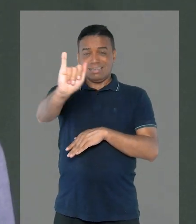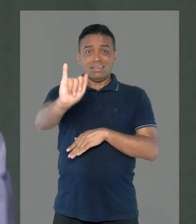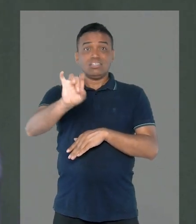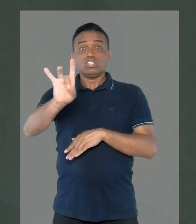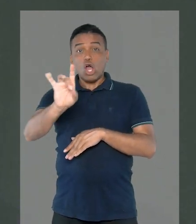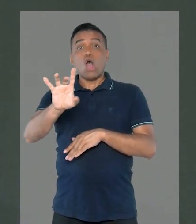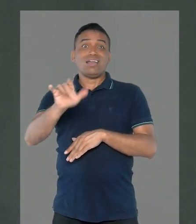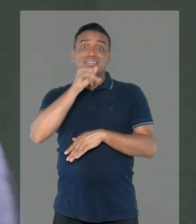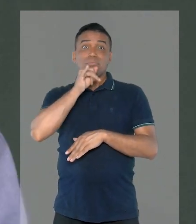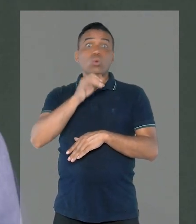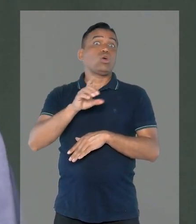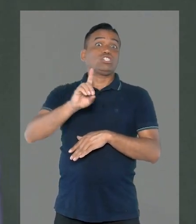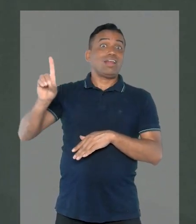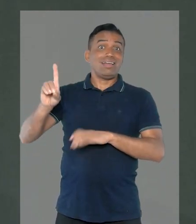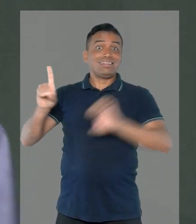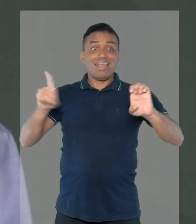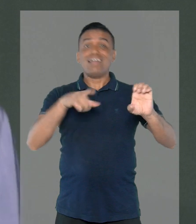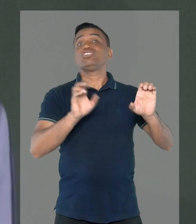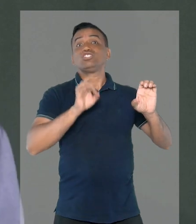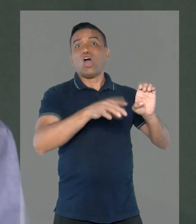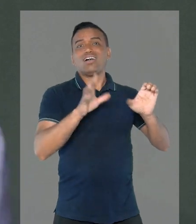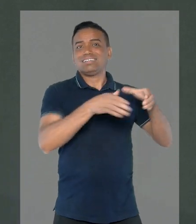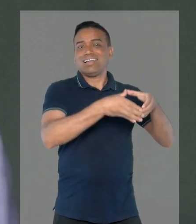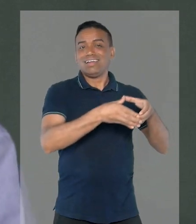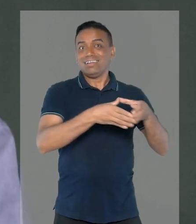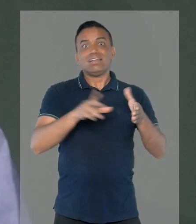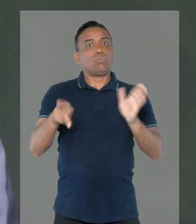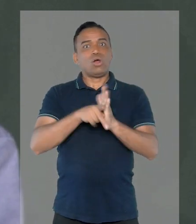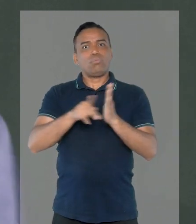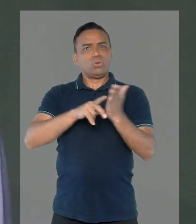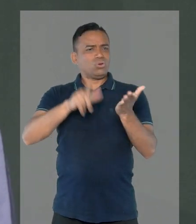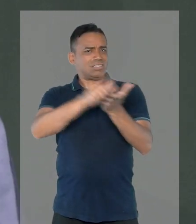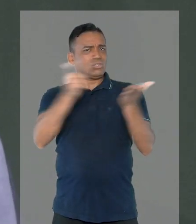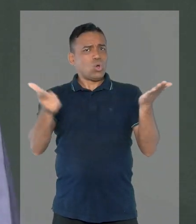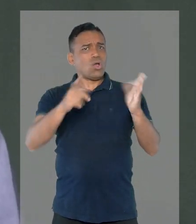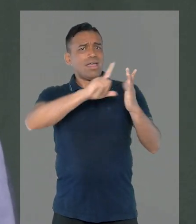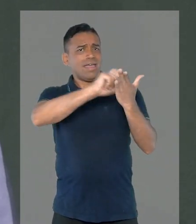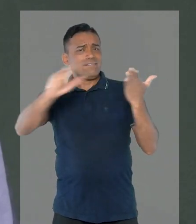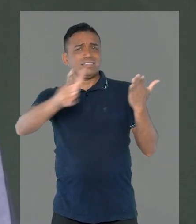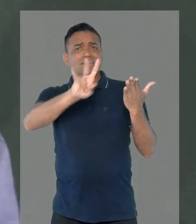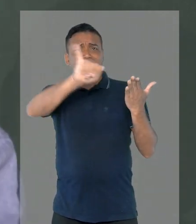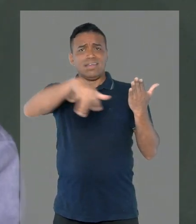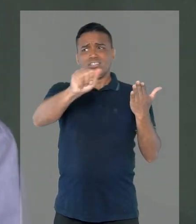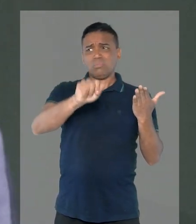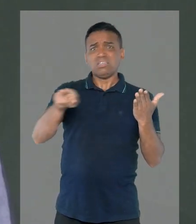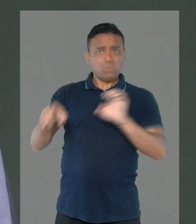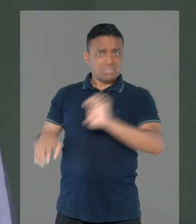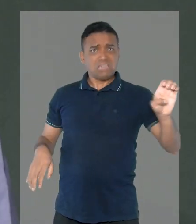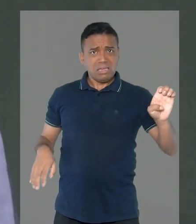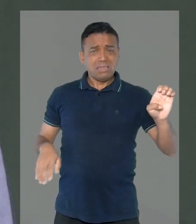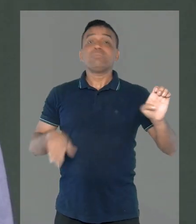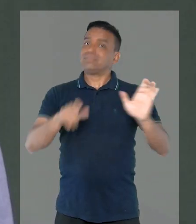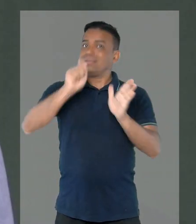aí eu falava assim, o ex-colunista da Veja, que aí a crítica fica assim, mas ele não era só de esquerda? Mas ele era